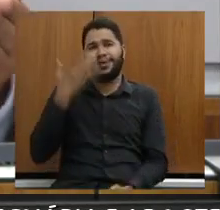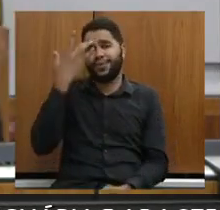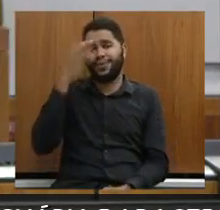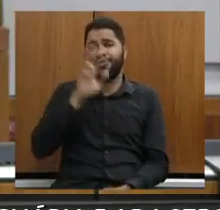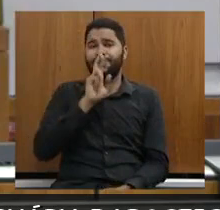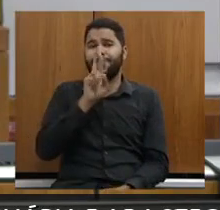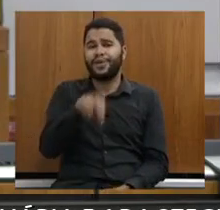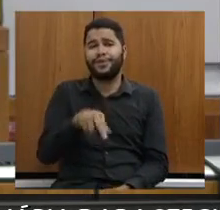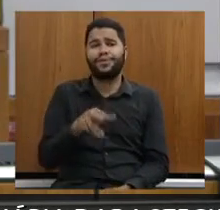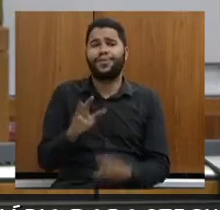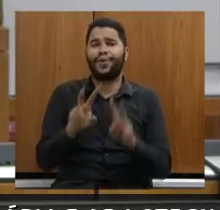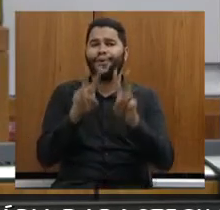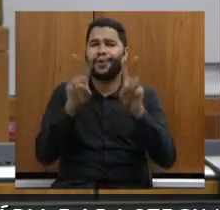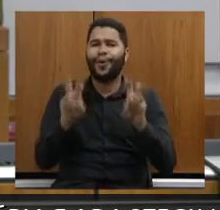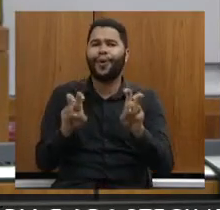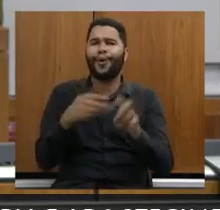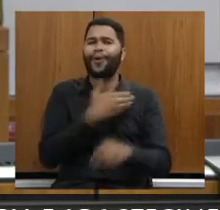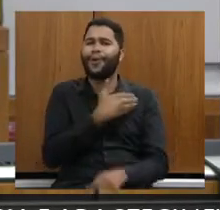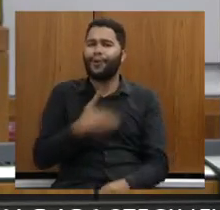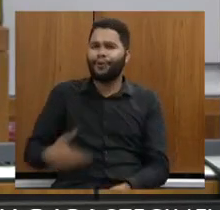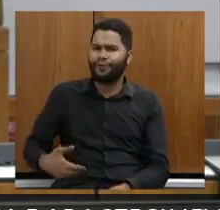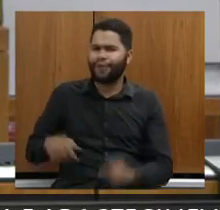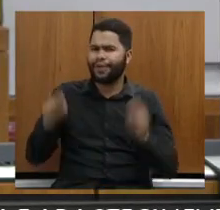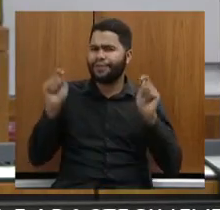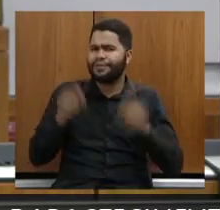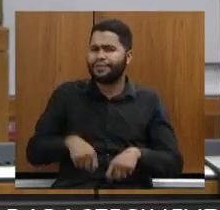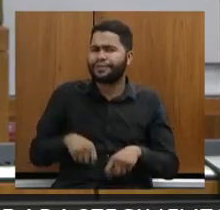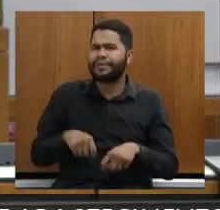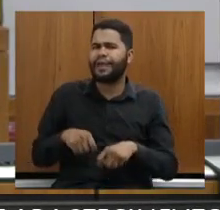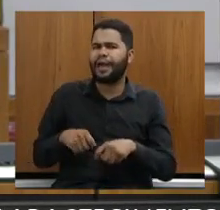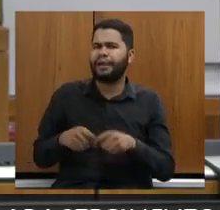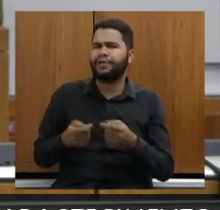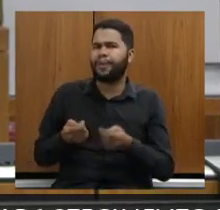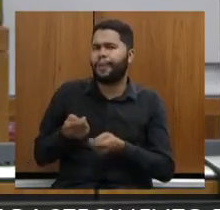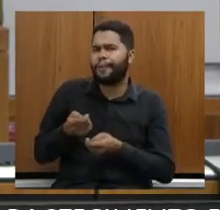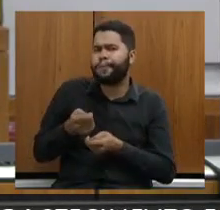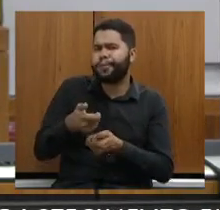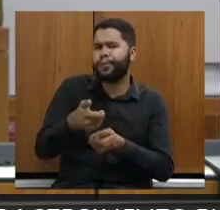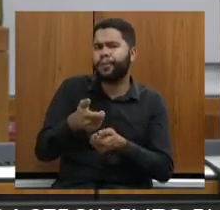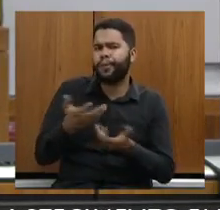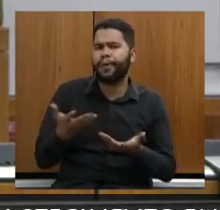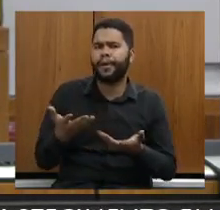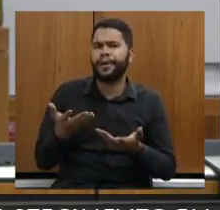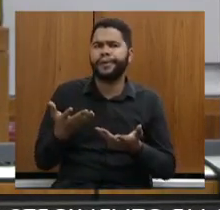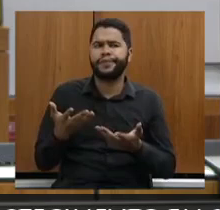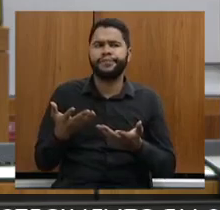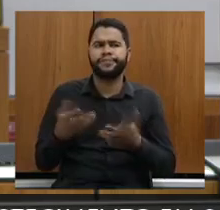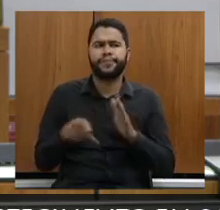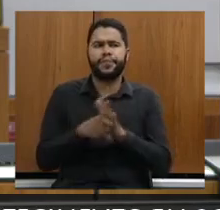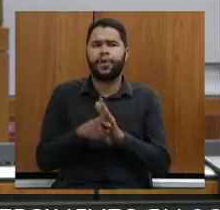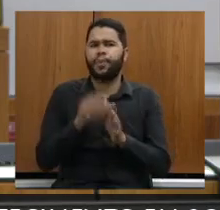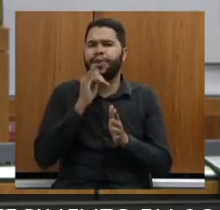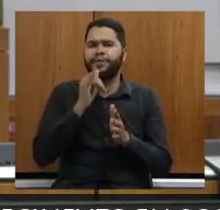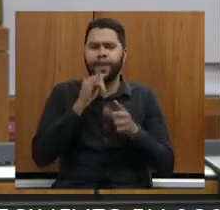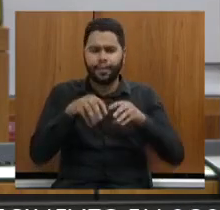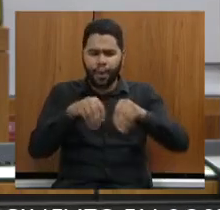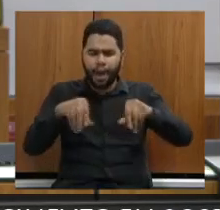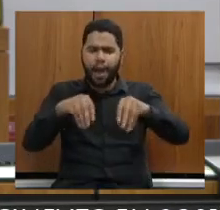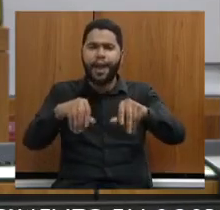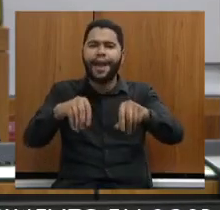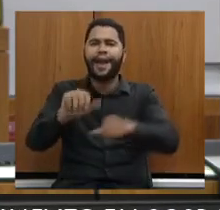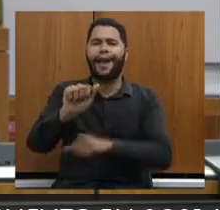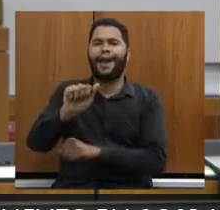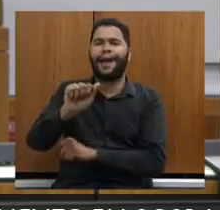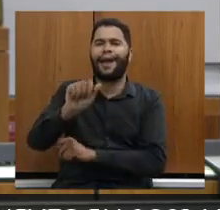responder o governo tem condição de dar um subsídio de fornecimento de adubo para esses produtores